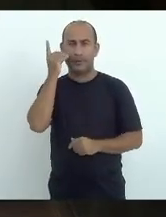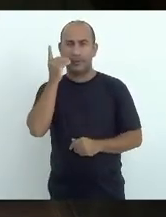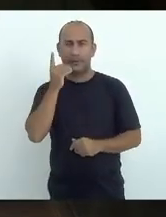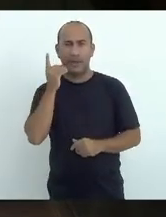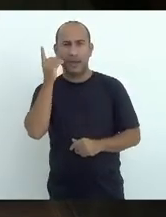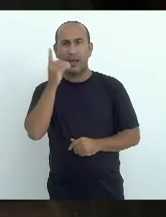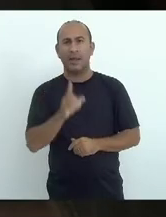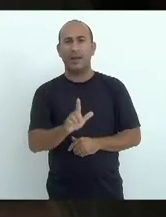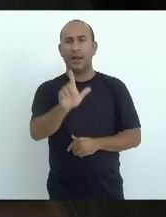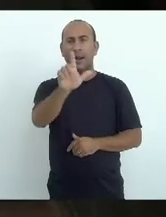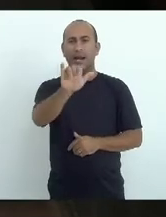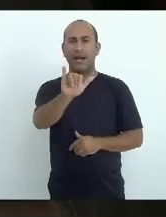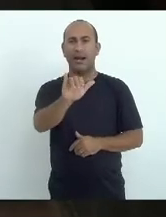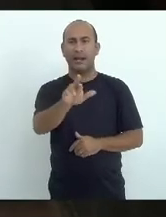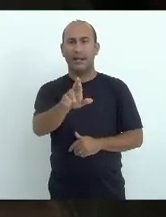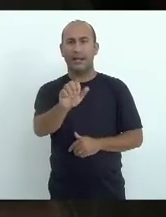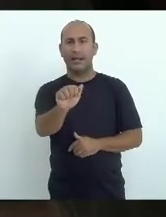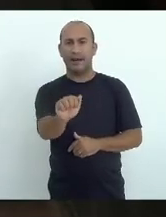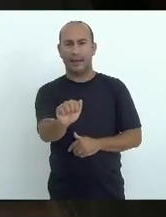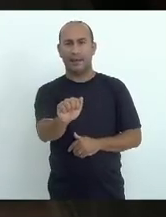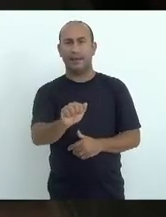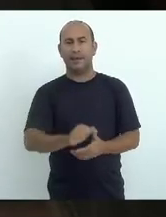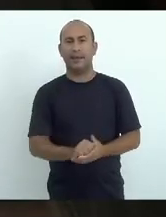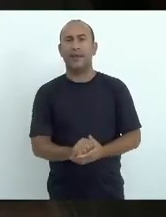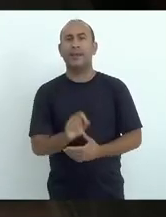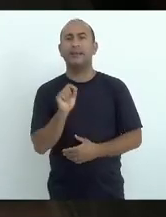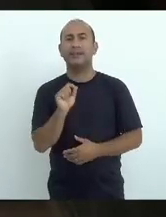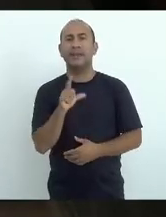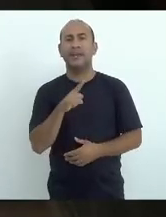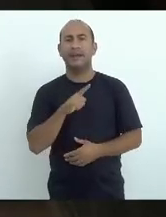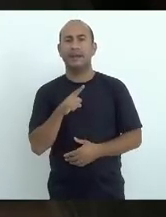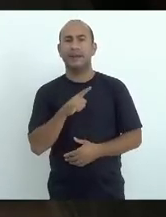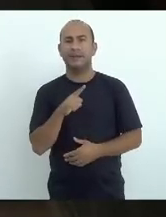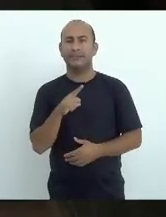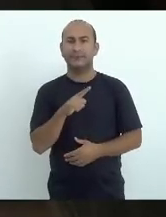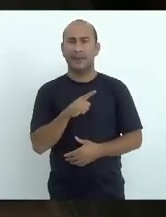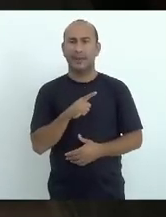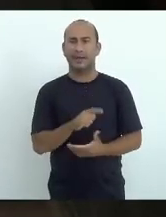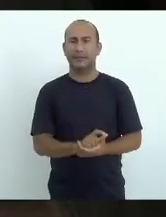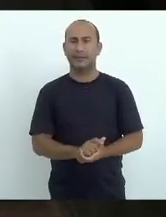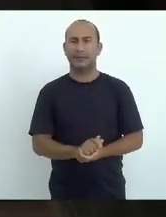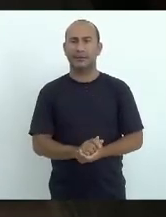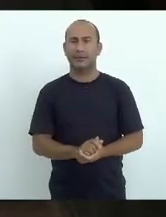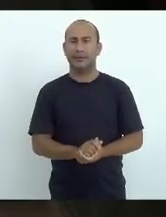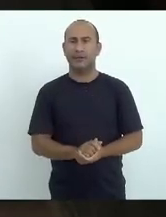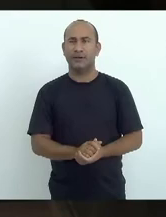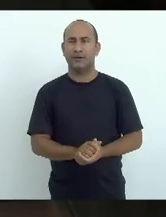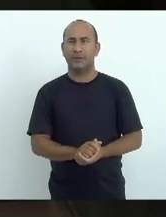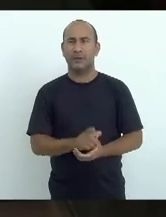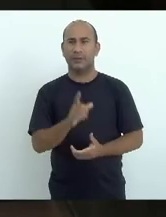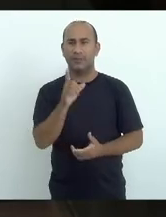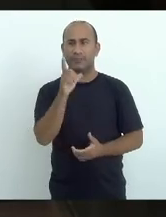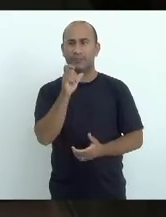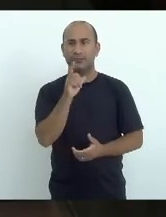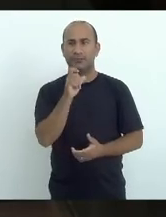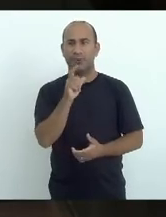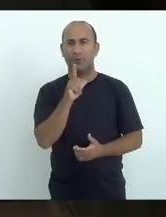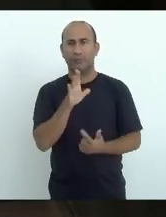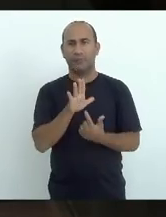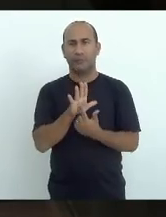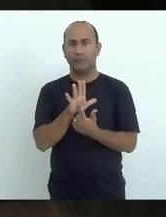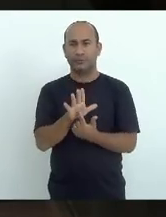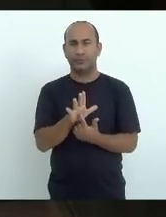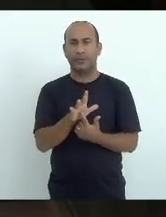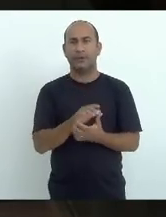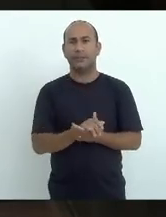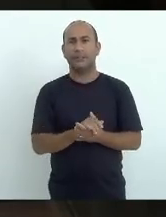o deputado Lira, a quem tenho aqui uma foto na frente,